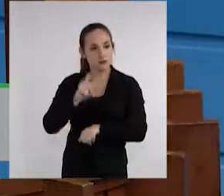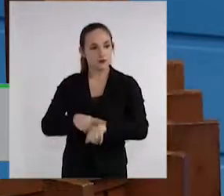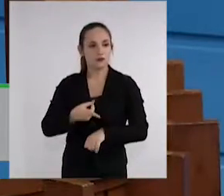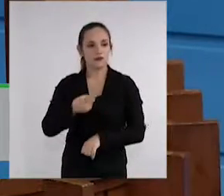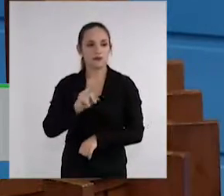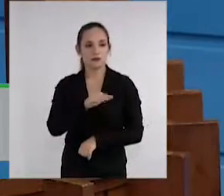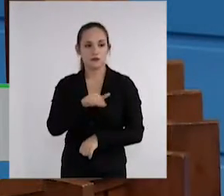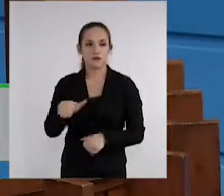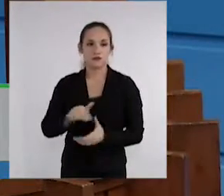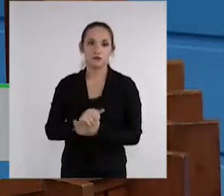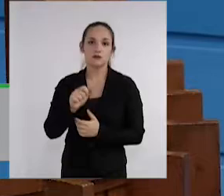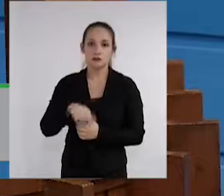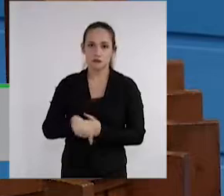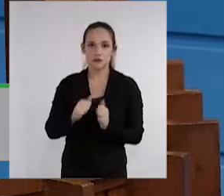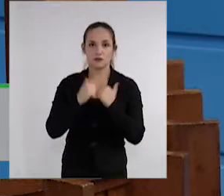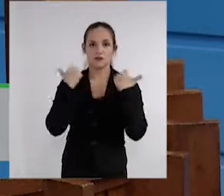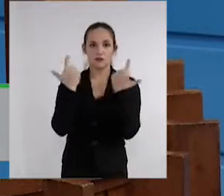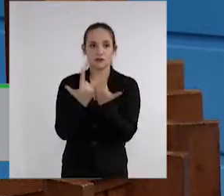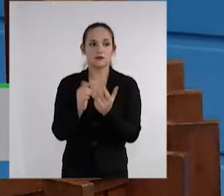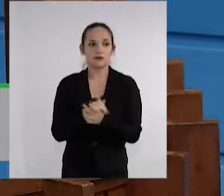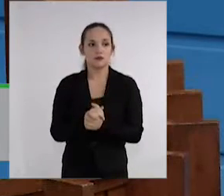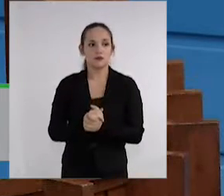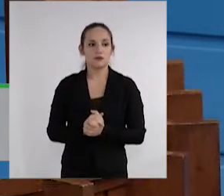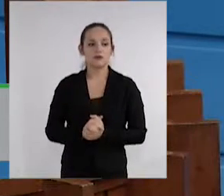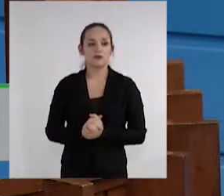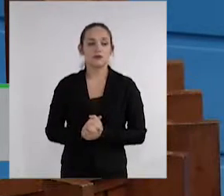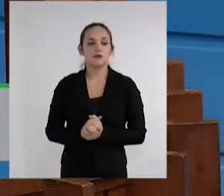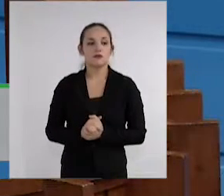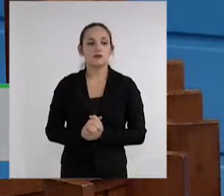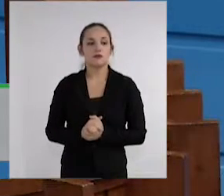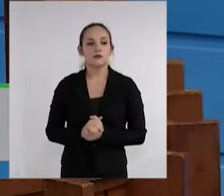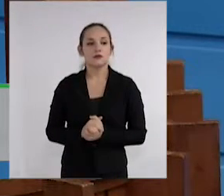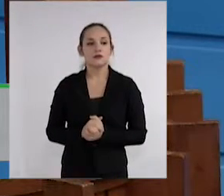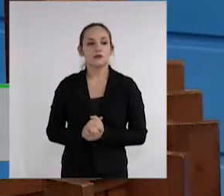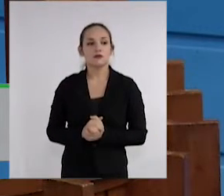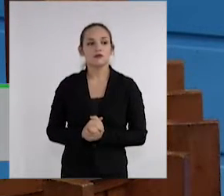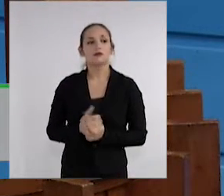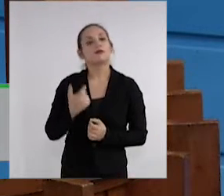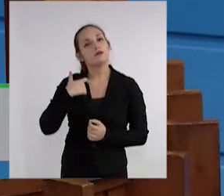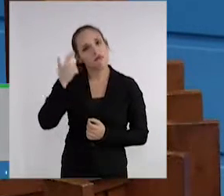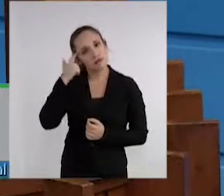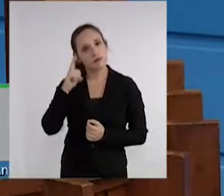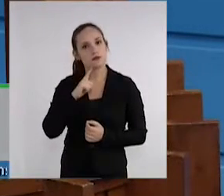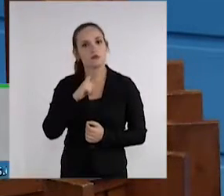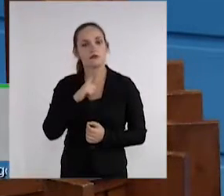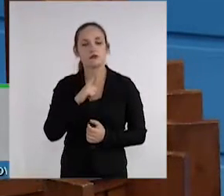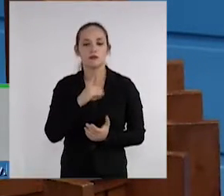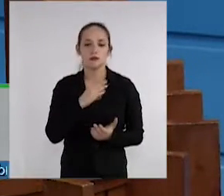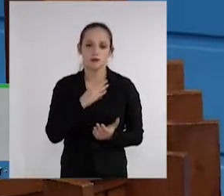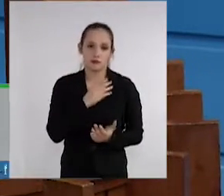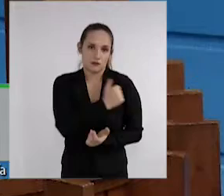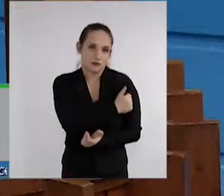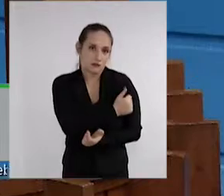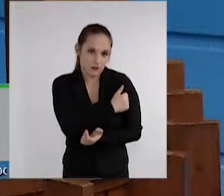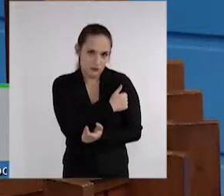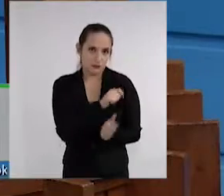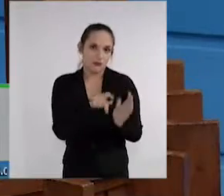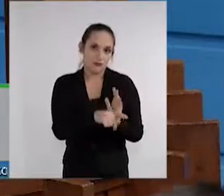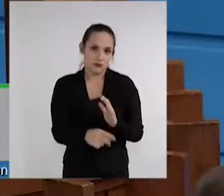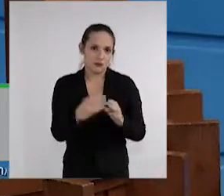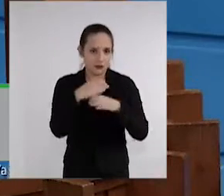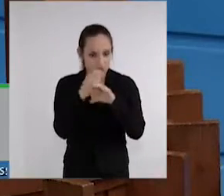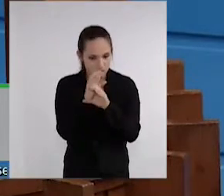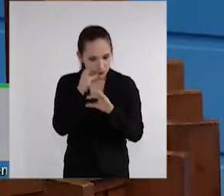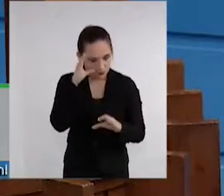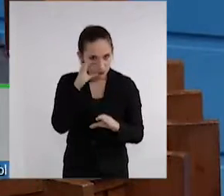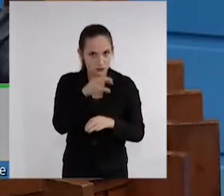13h30, aqui na Assembleia Legislativa. Com a presença aqui, nós devemos ter os estudantes, principalmente de engenharia ambiental, de todas